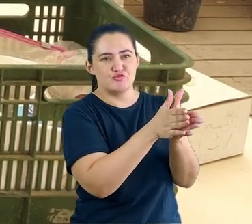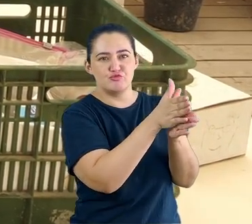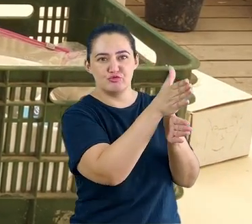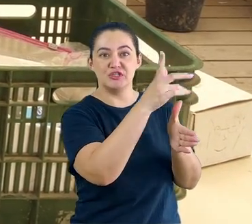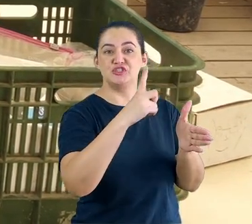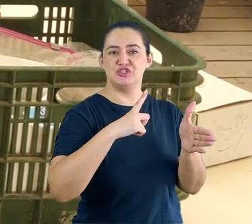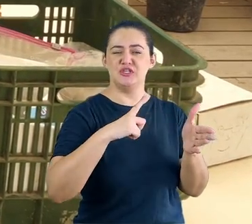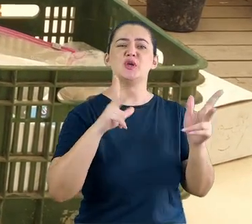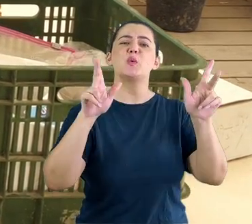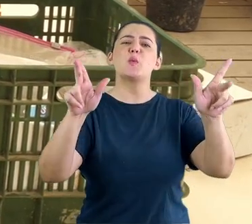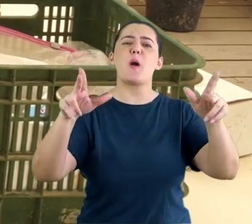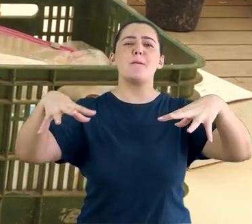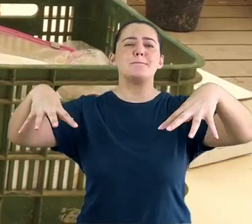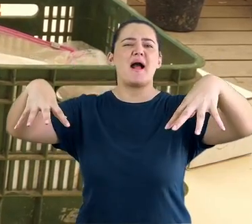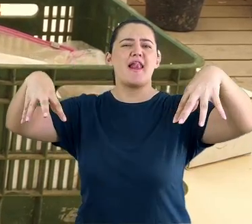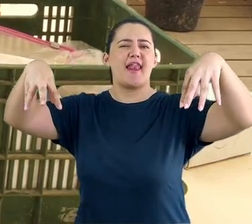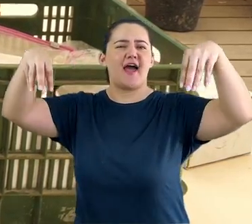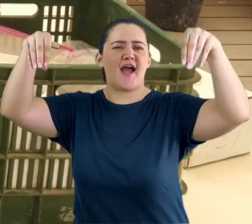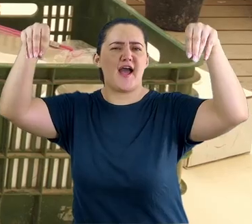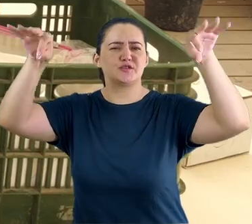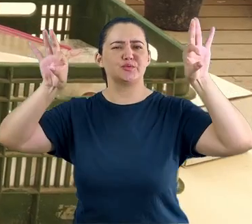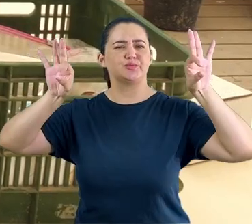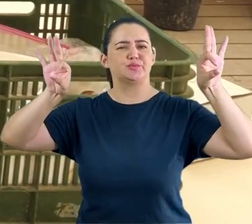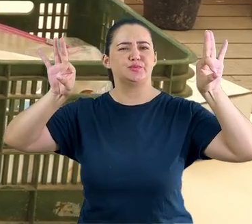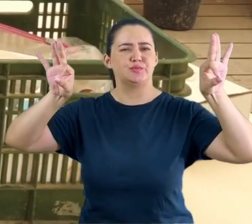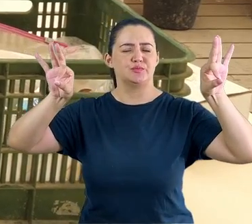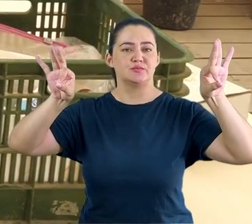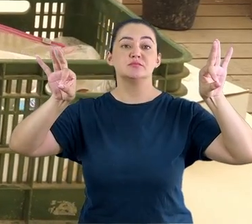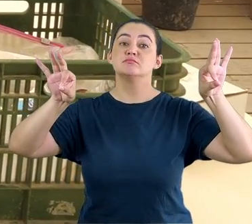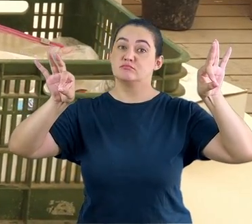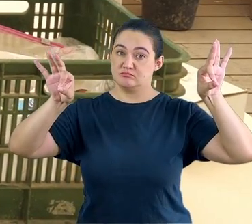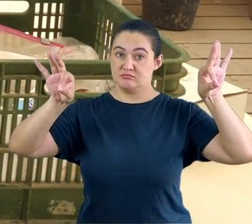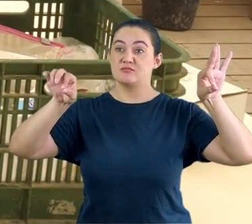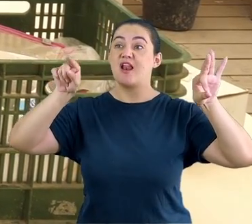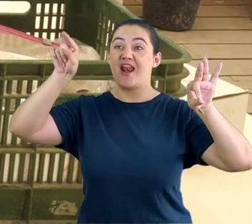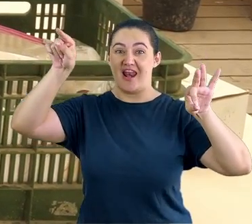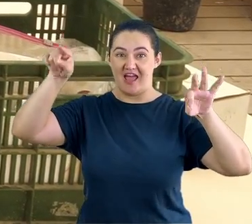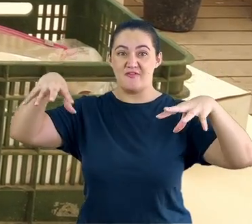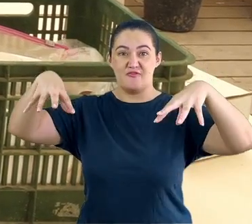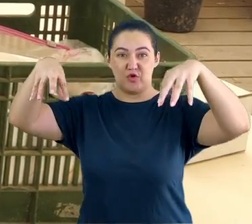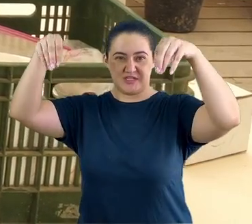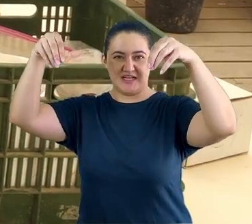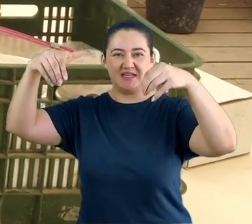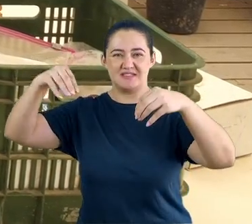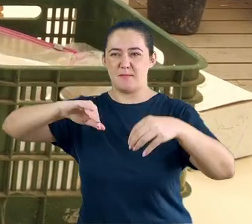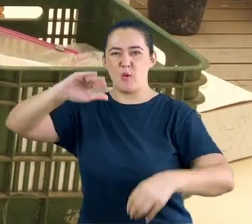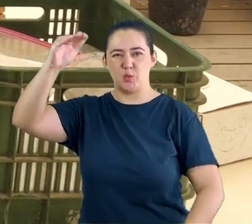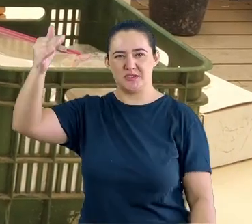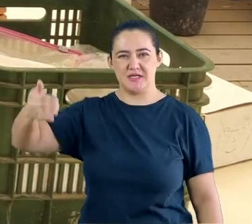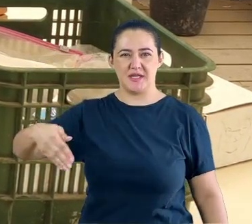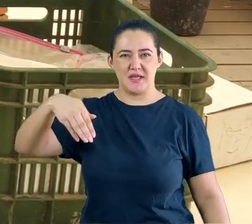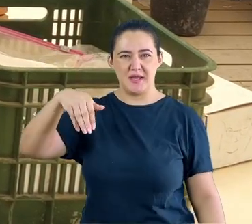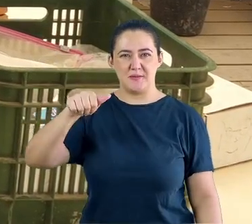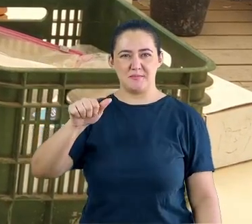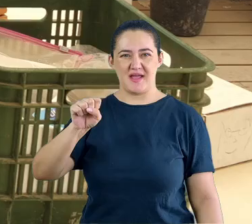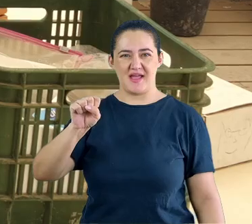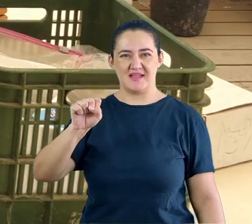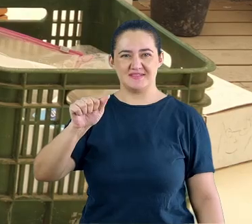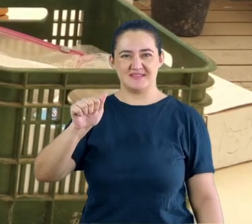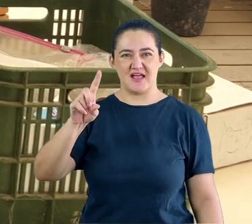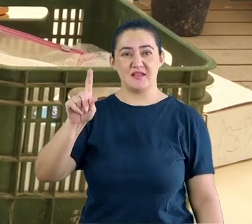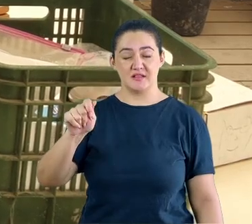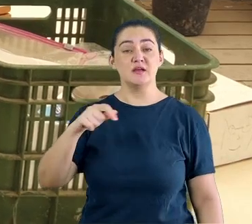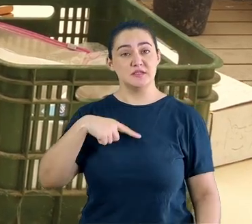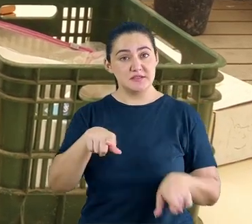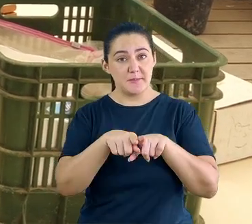em alguns palácios, algumas fortalezas herodianas, como por exemplo a fortaleza de Massada. Então provavelmente era o reboco